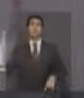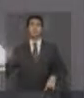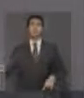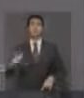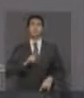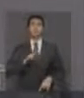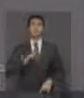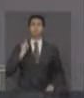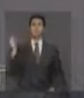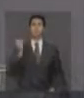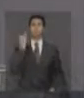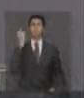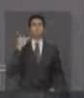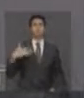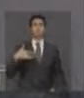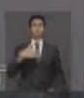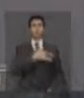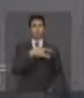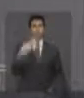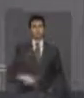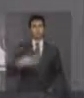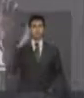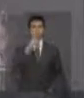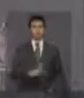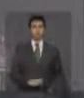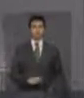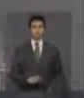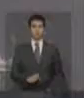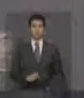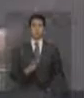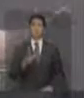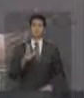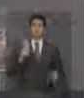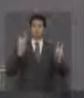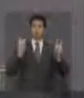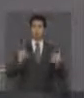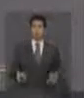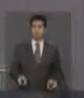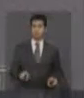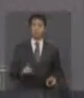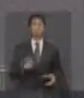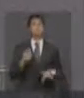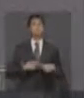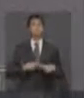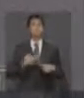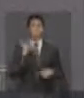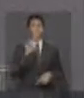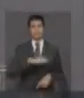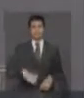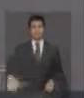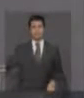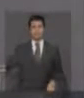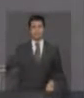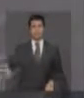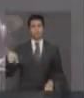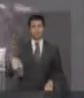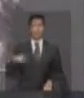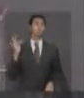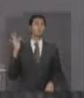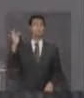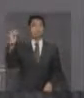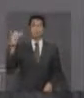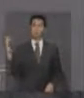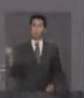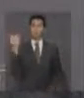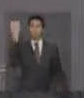importantes da saúde no nosso país. Porque a criança, meninos e meninas, são o nosso futuro, eles